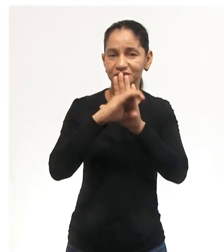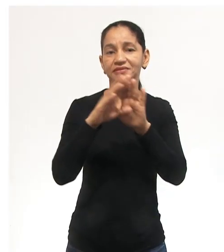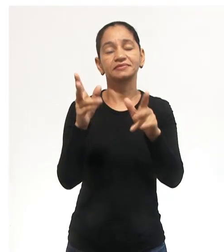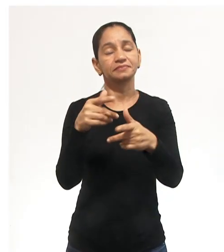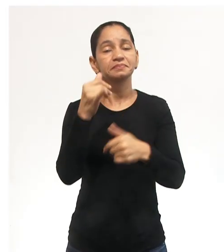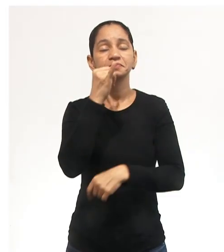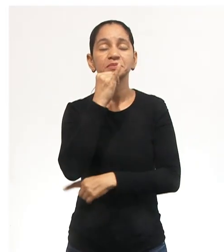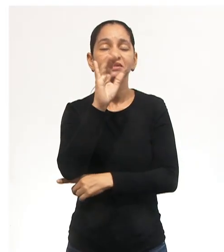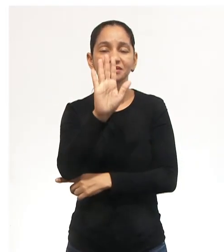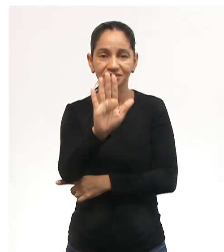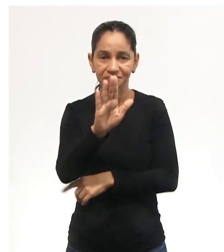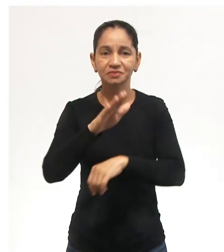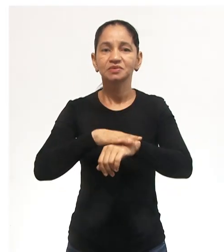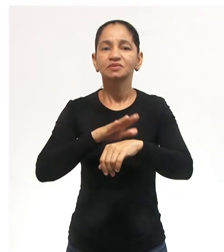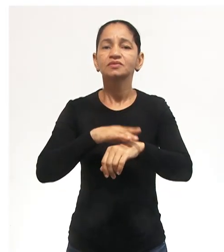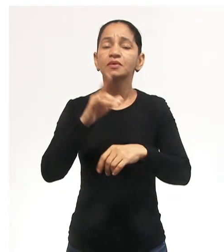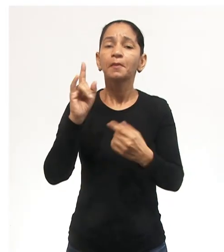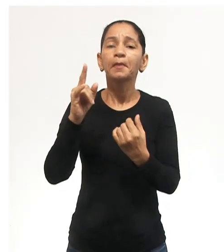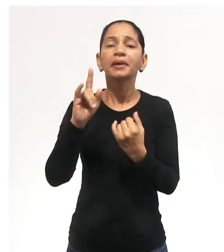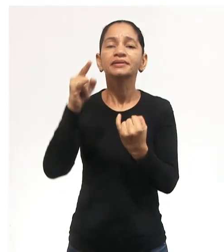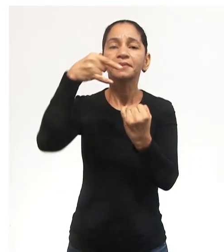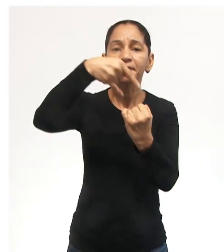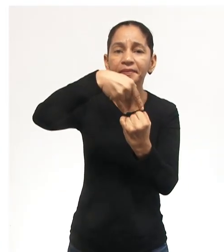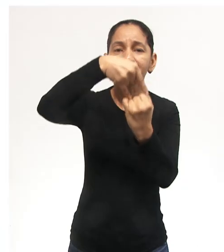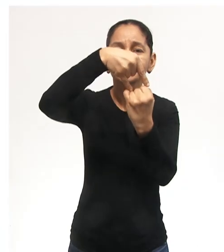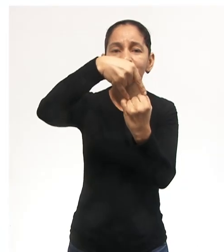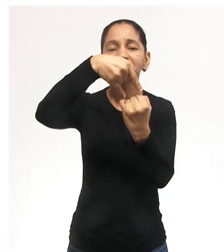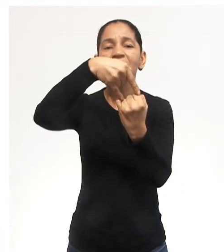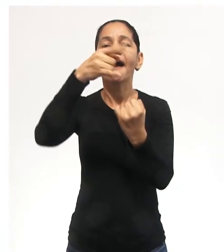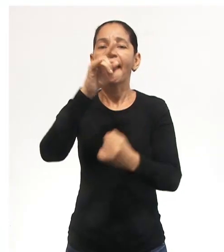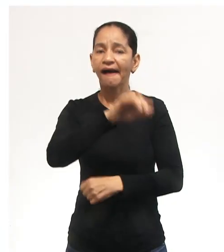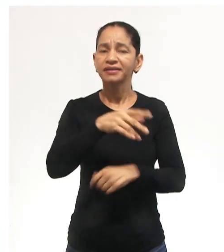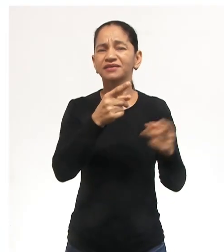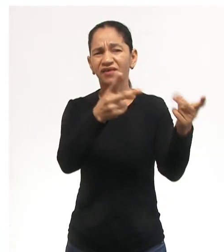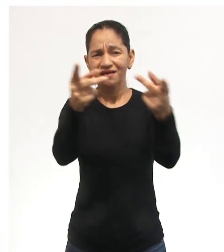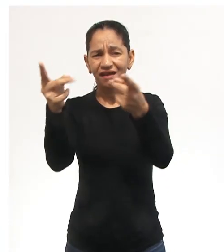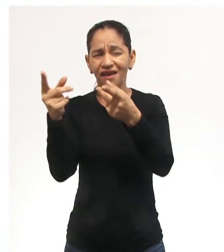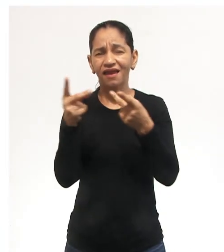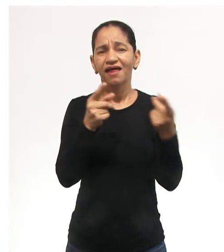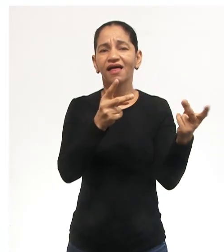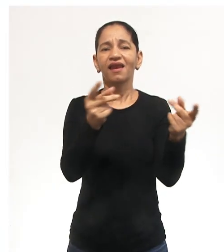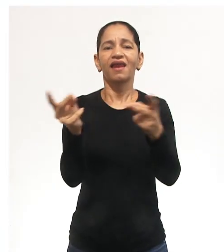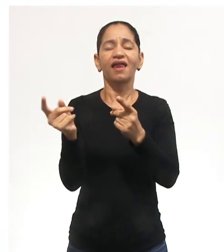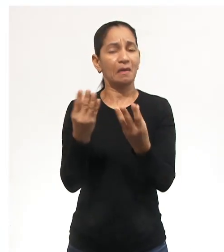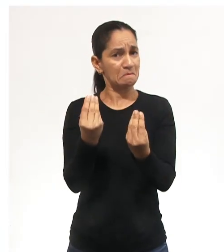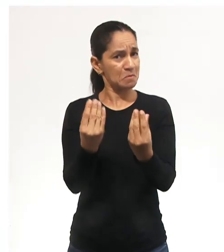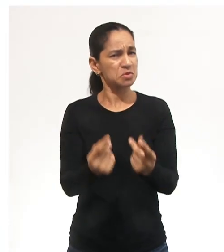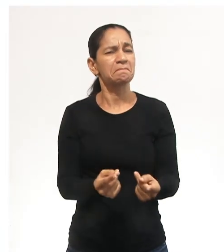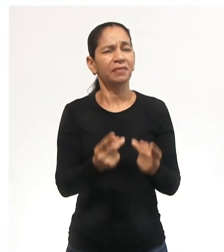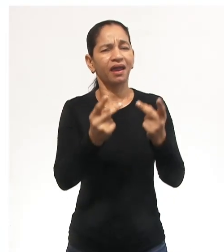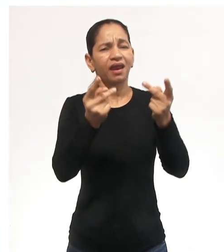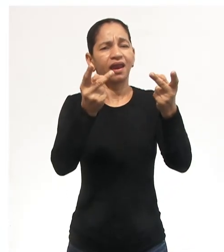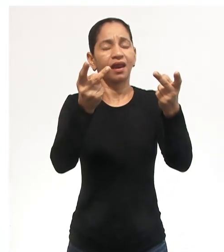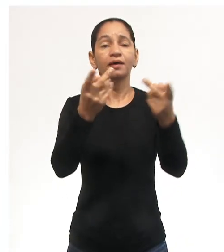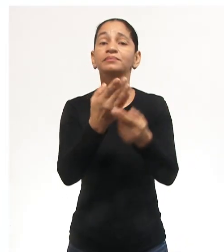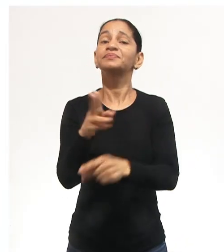exemplo, a Shopee vende produtos direto para os consumidores, usando